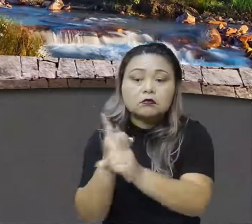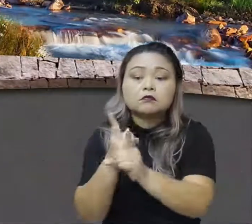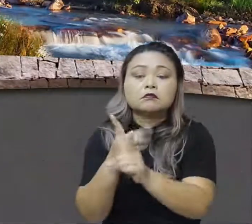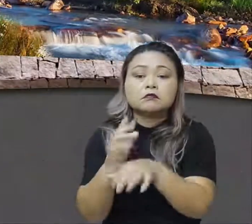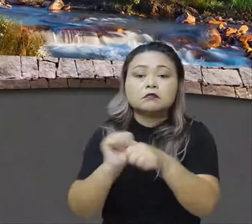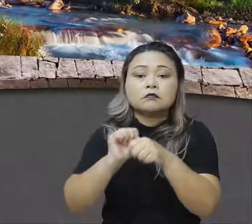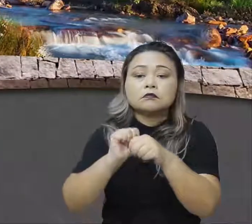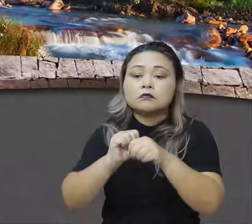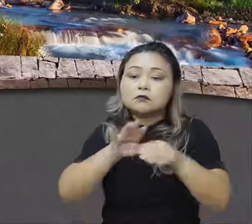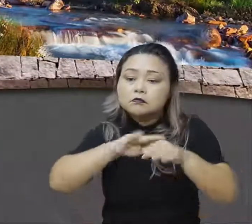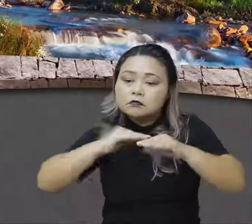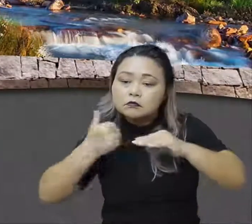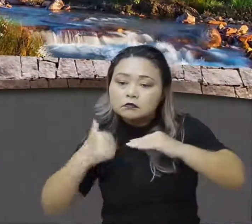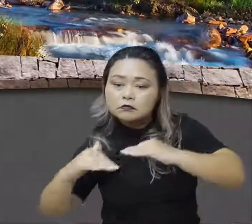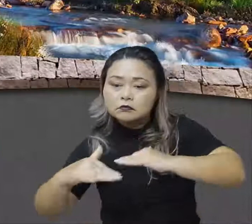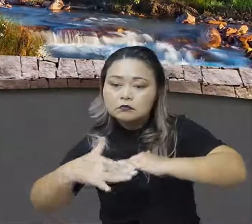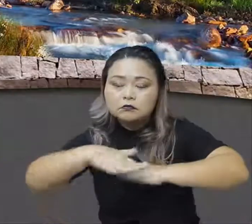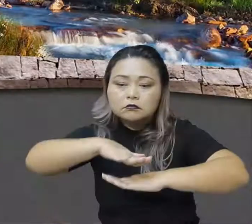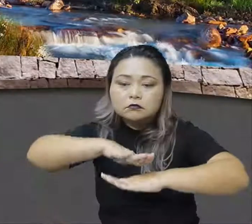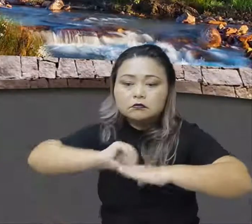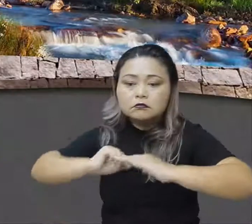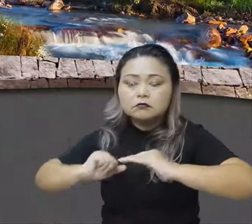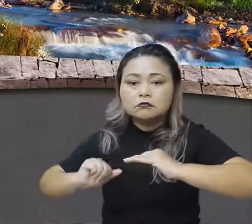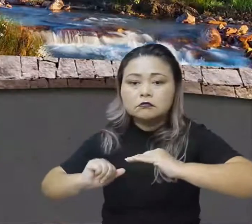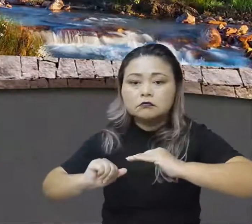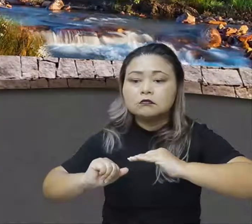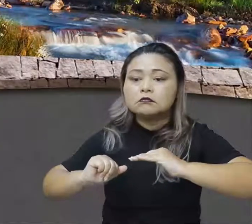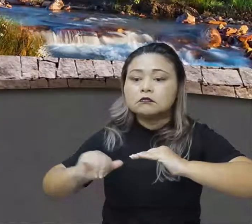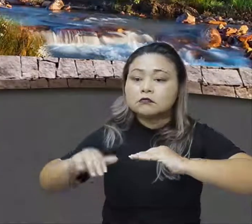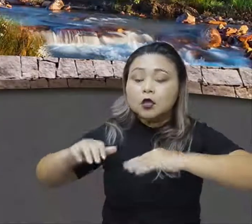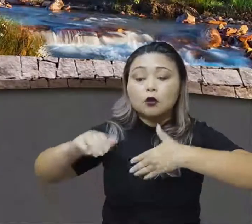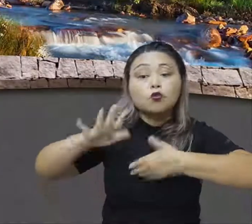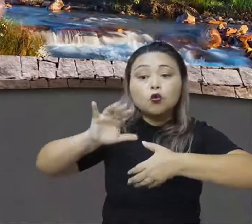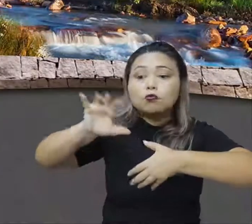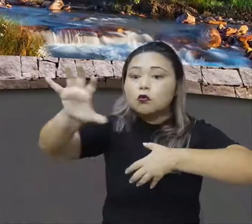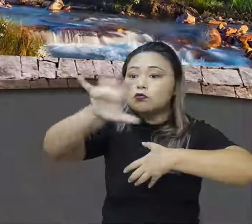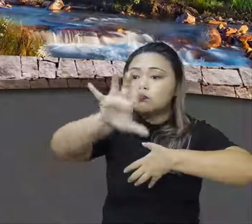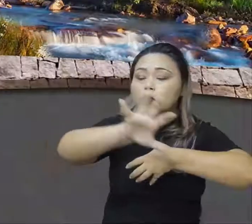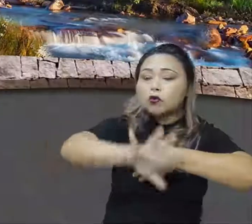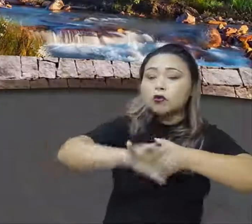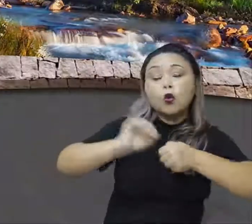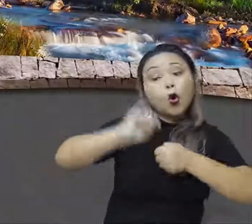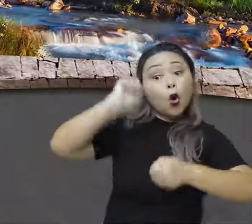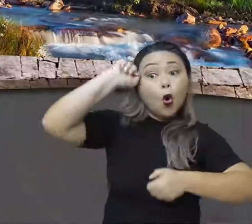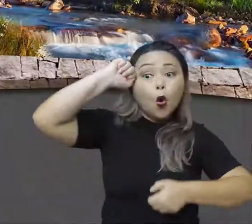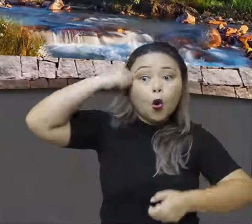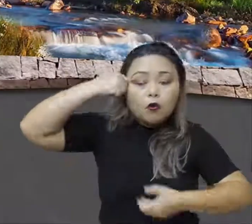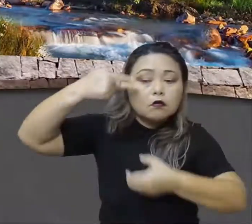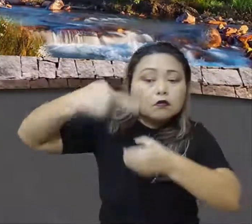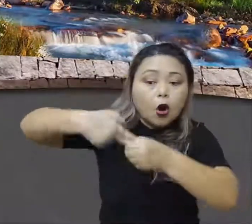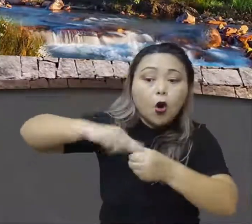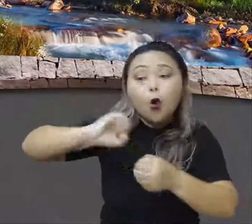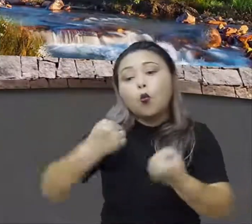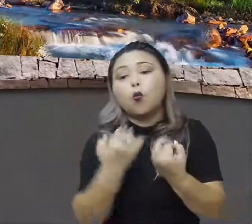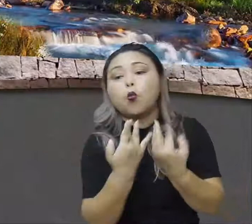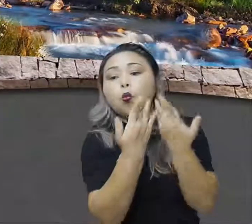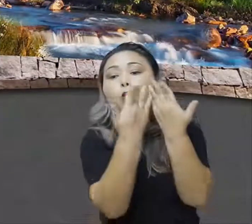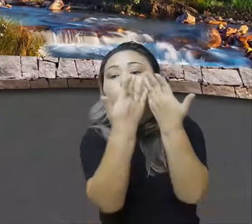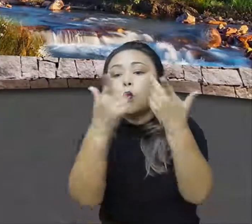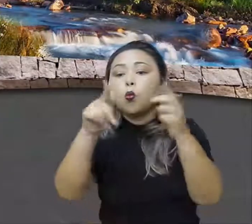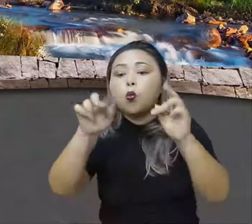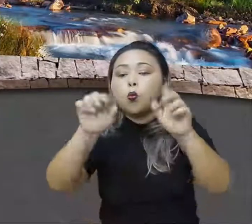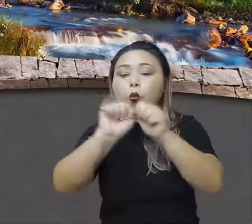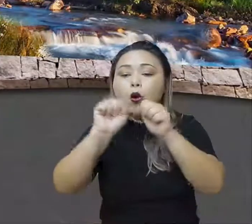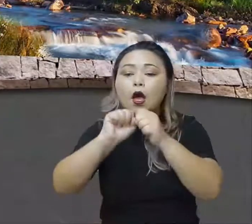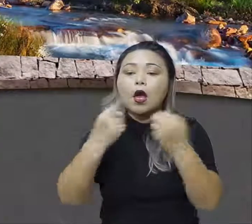encontrado em bacias sedimentares nos continentes. O petróleo, ou o gás natural, tanto pode